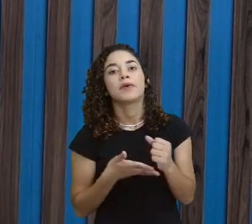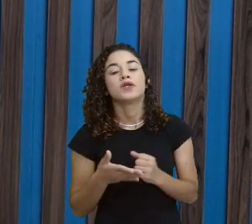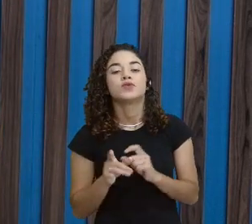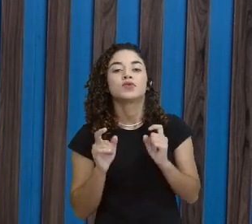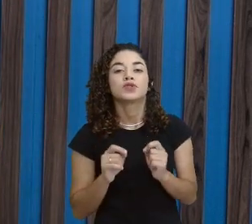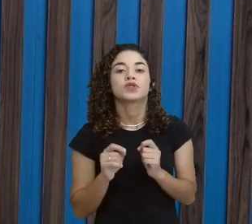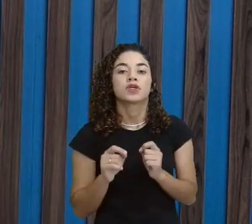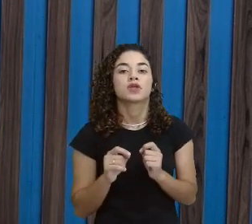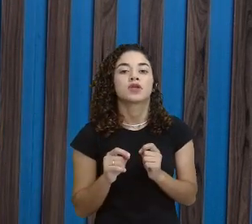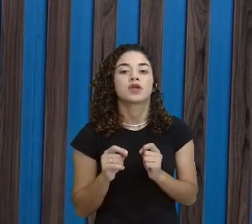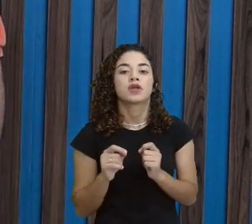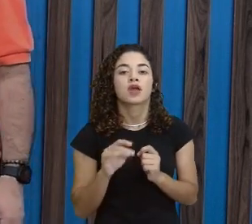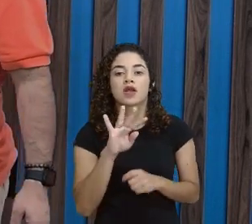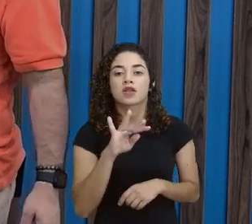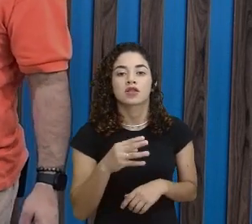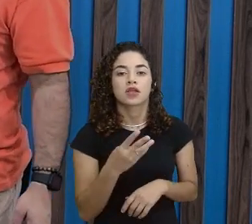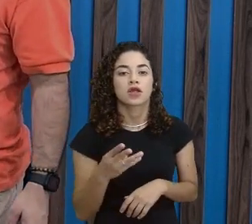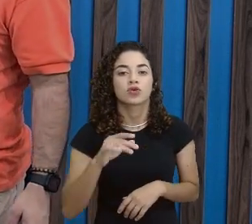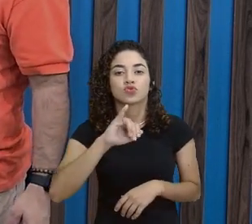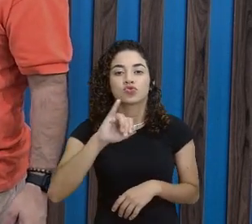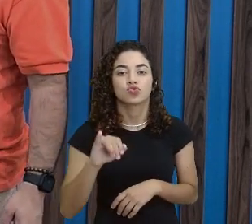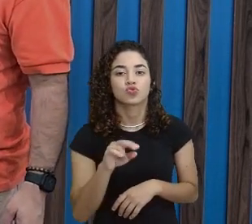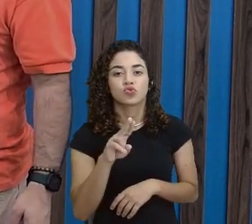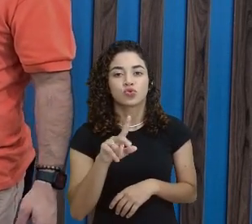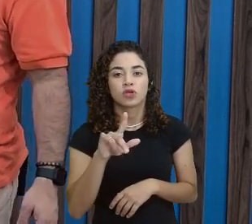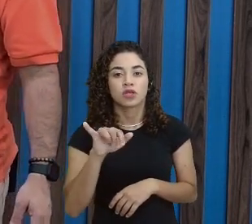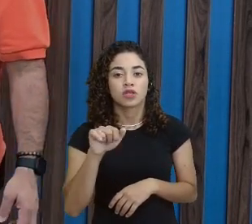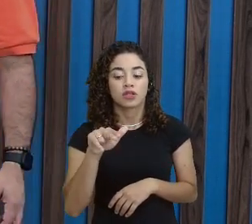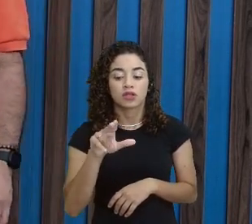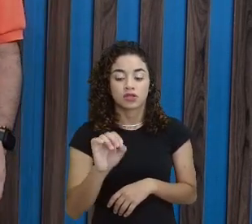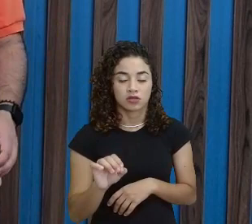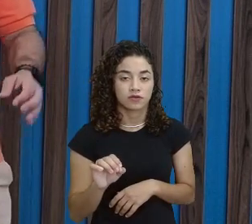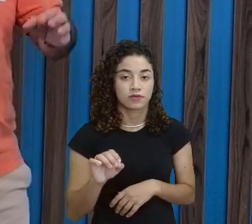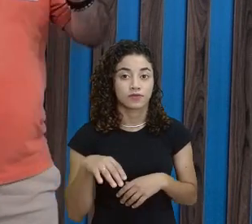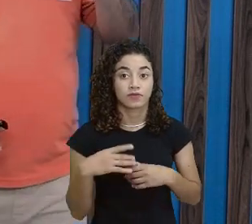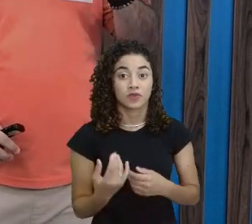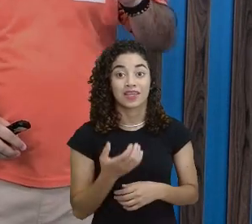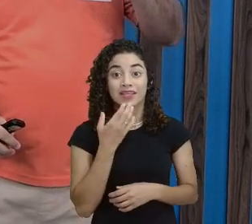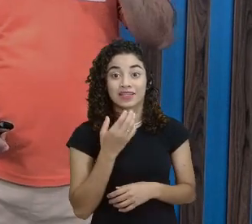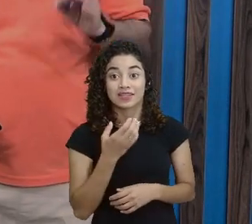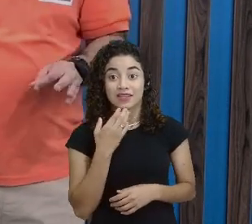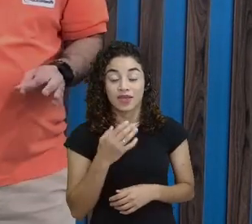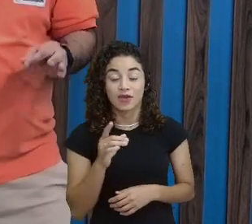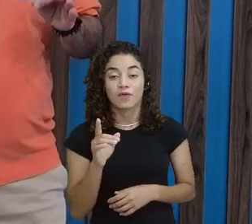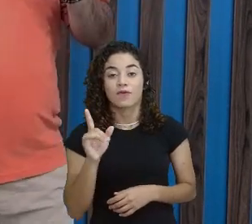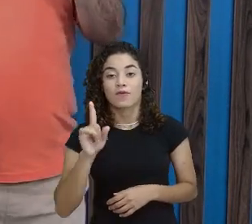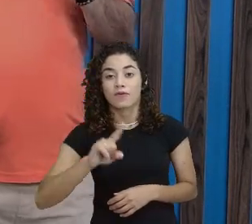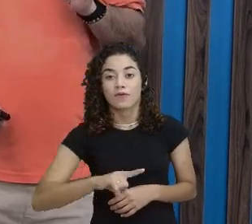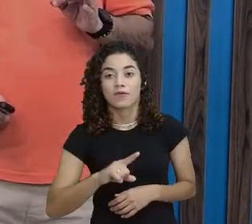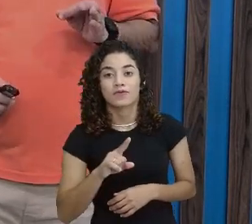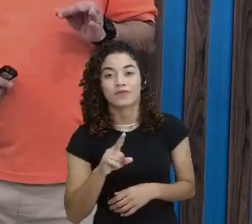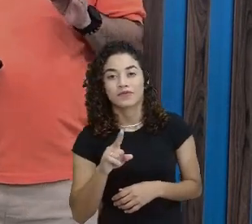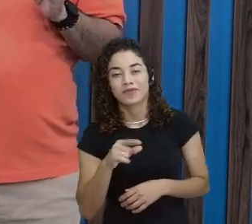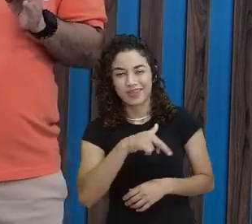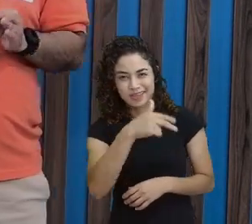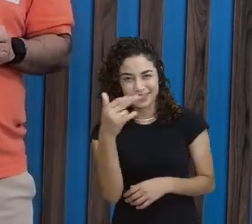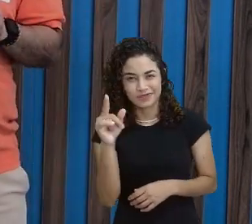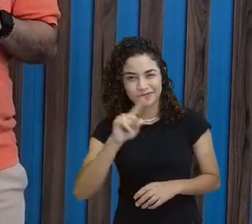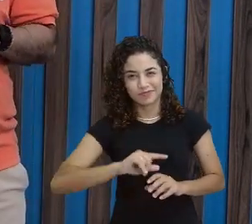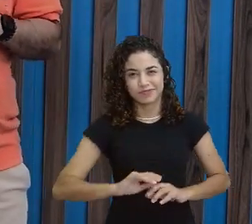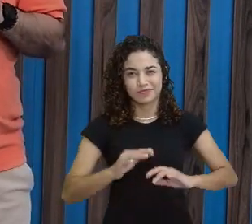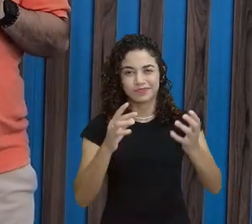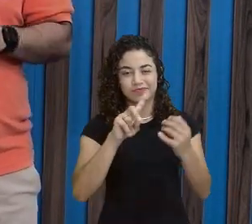calendário juliano. Então, o Natal era comemorado no dia 7 de janeiro. Vejam, nosso calendário é o